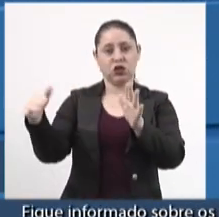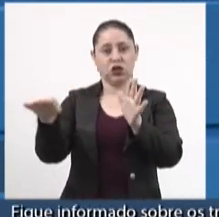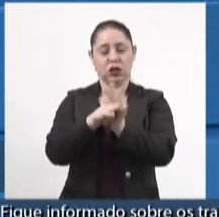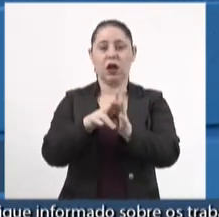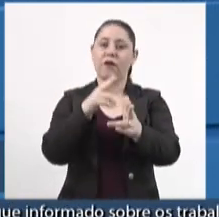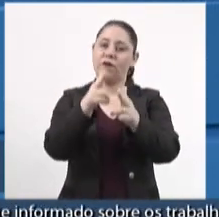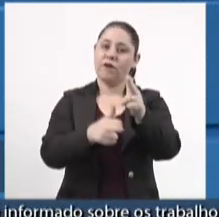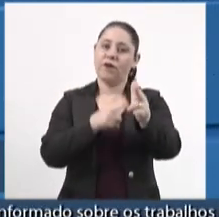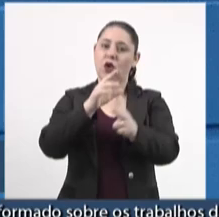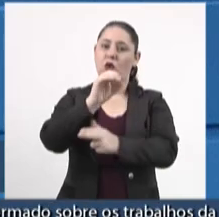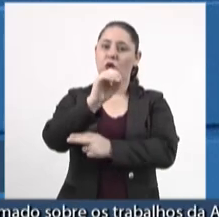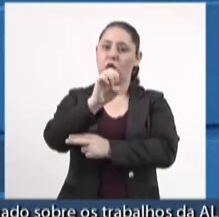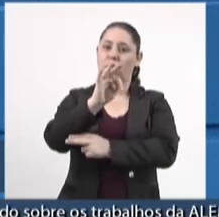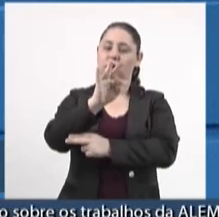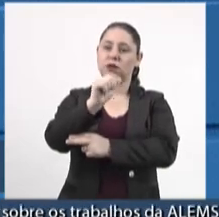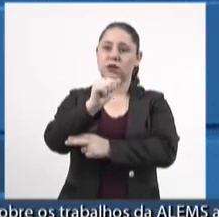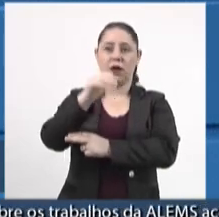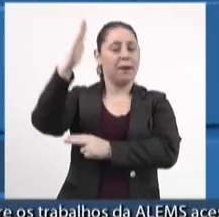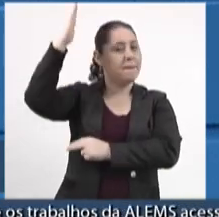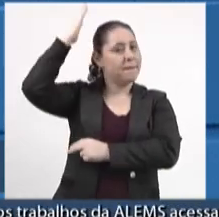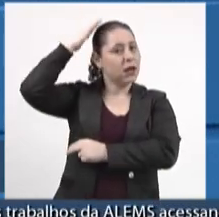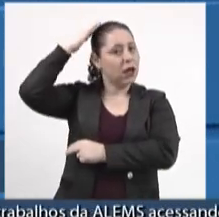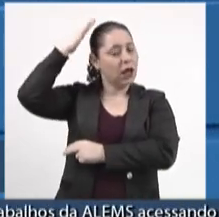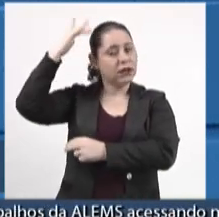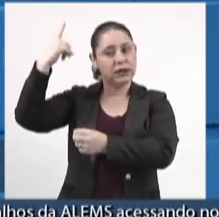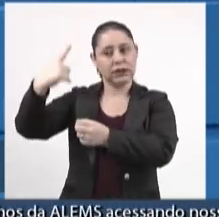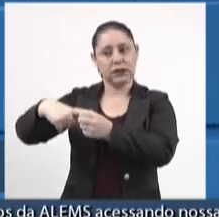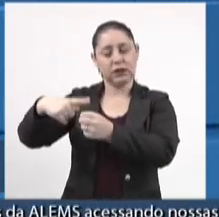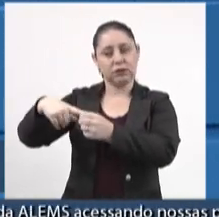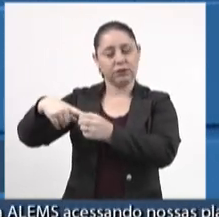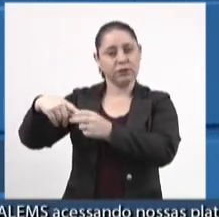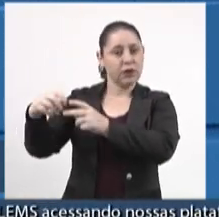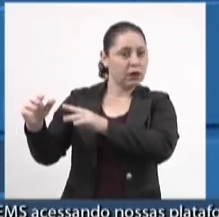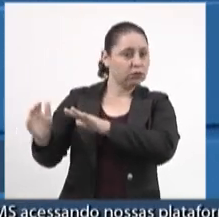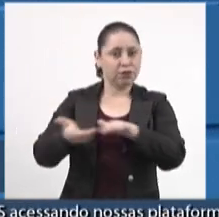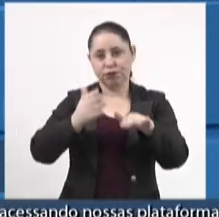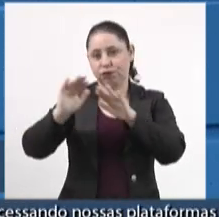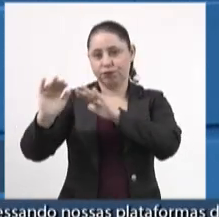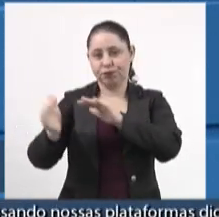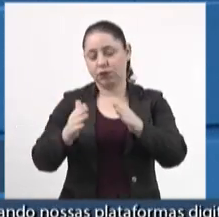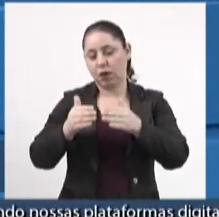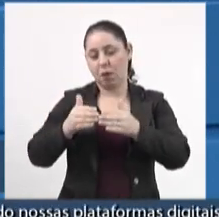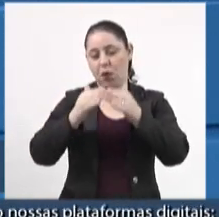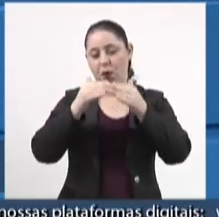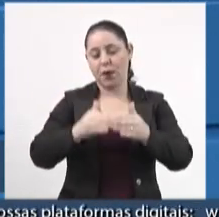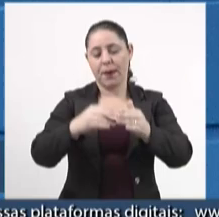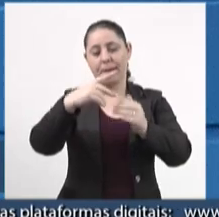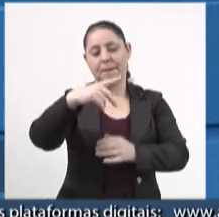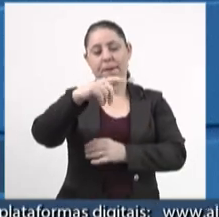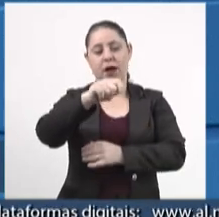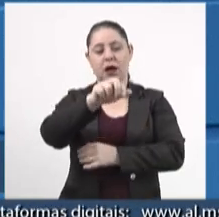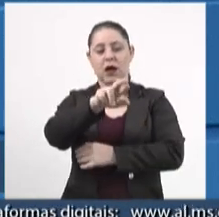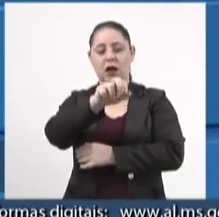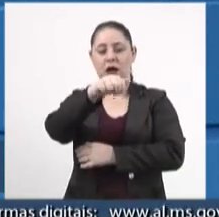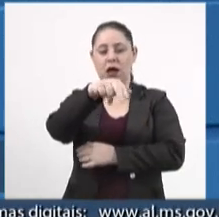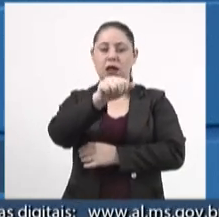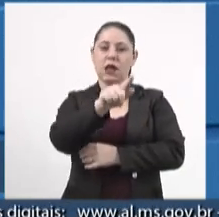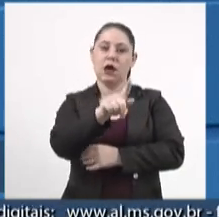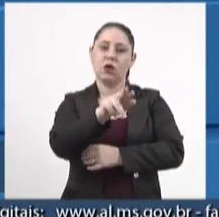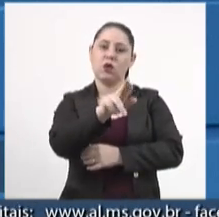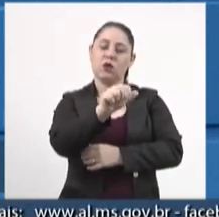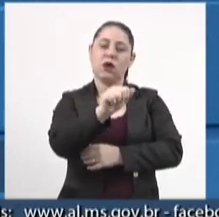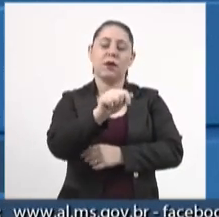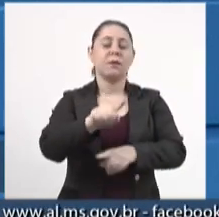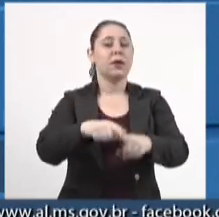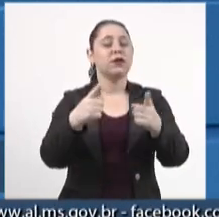da Ferroeste, que vem ali do Paraná, para exportar pelo porto de Paranaguá, mas isso é um projeto que